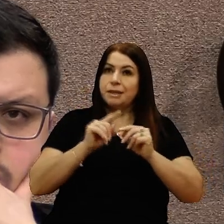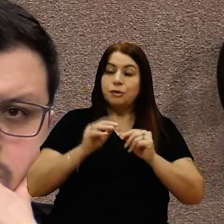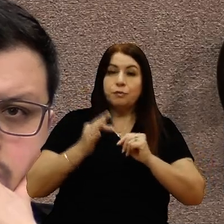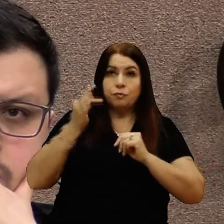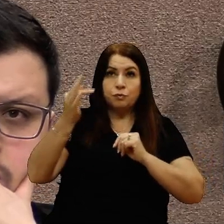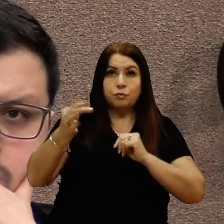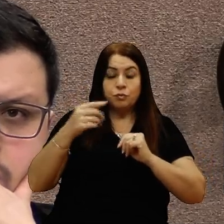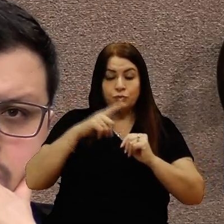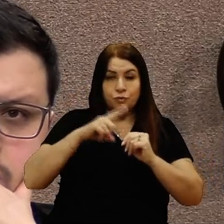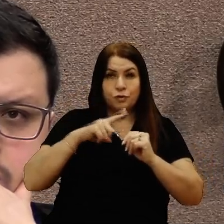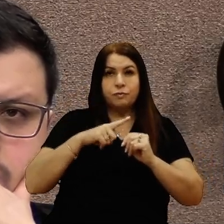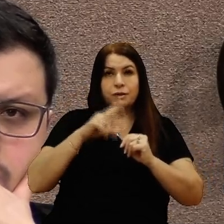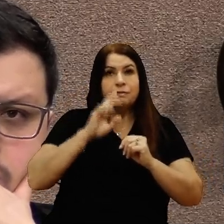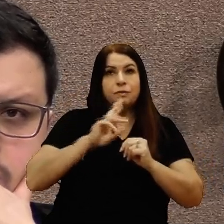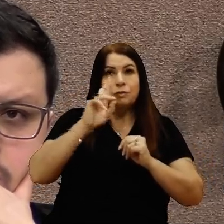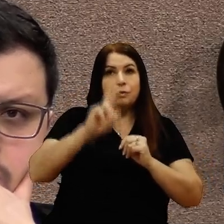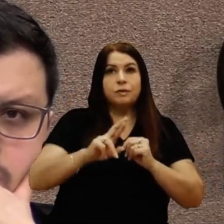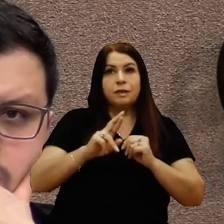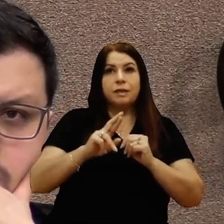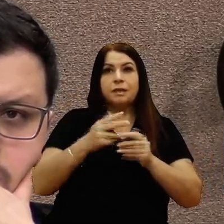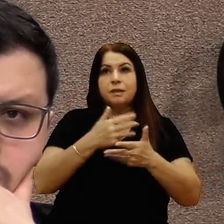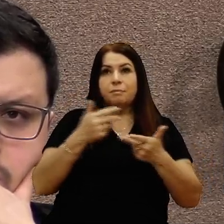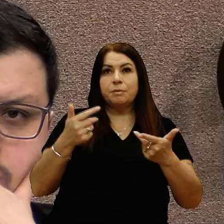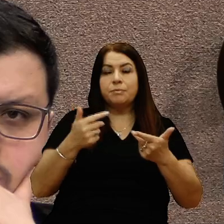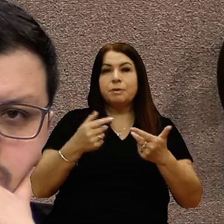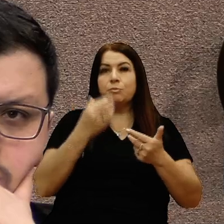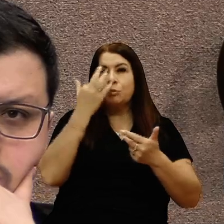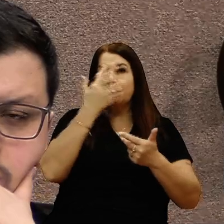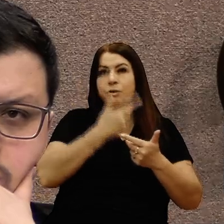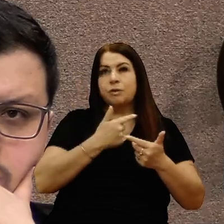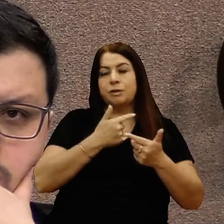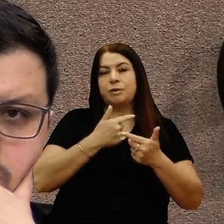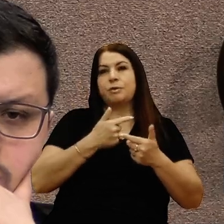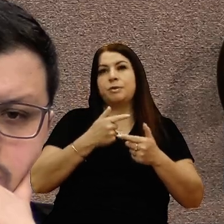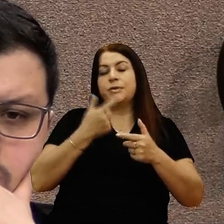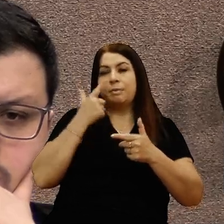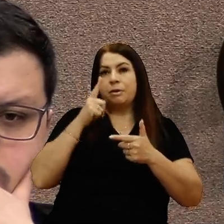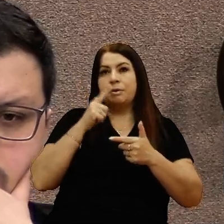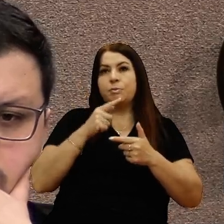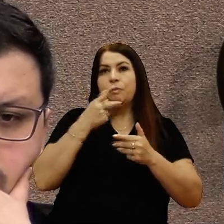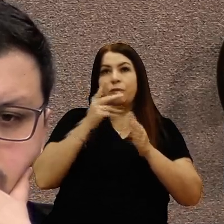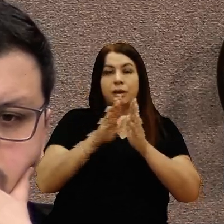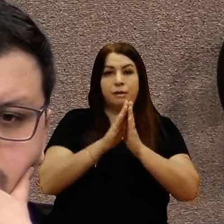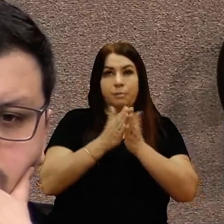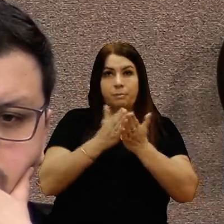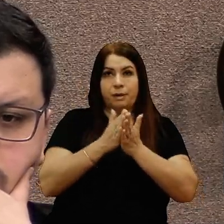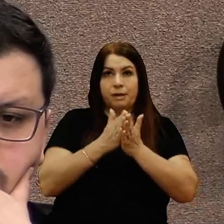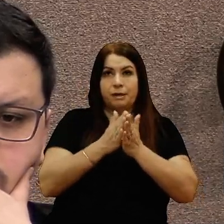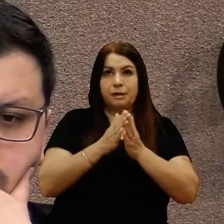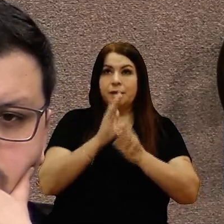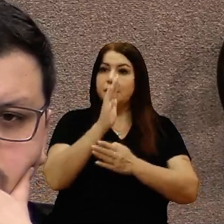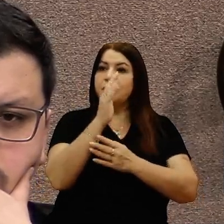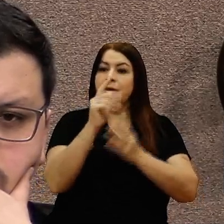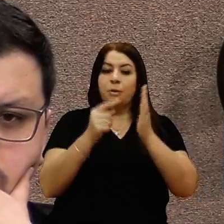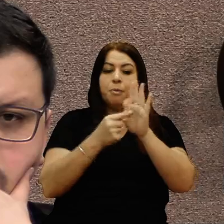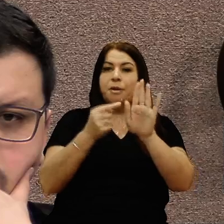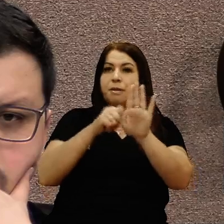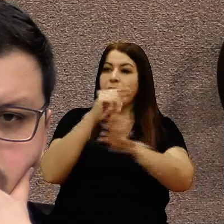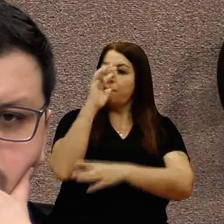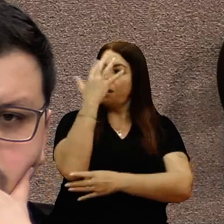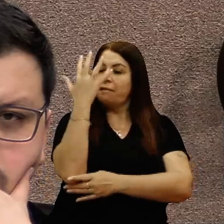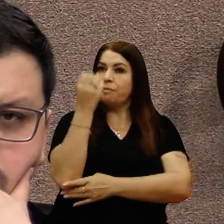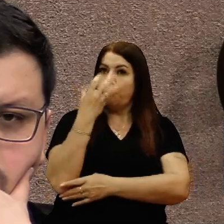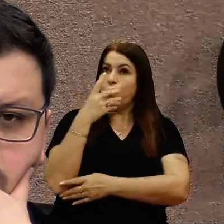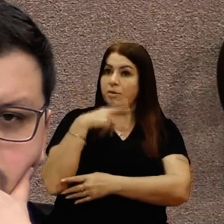nós teremos o resultado e nós colheremos esses frutos, esses belos frutos. E como já diz na Bíblia, uma árvore boa terá frutos